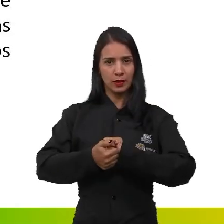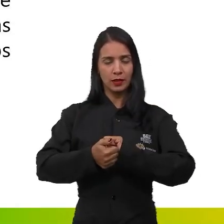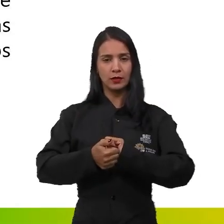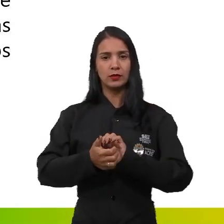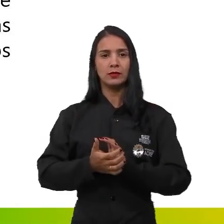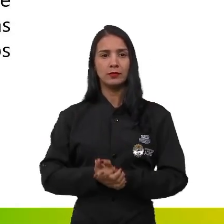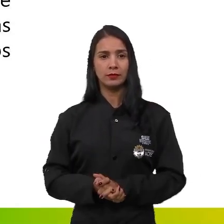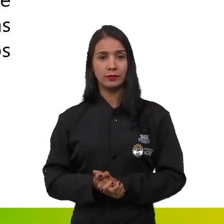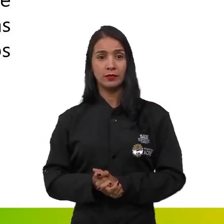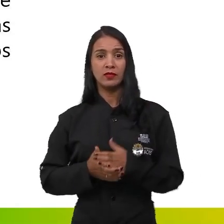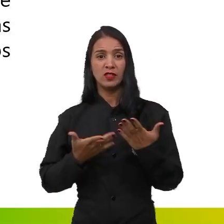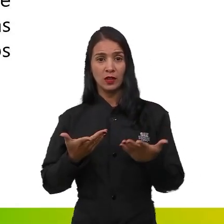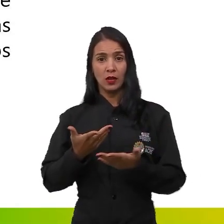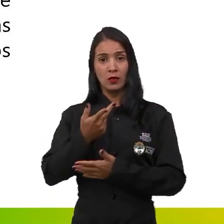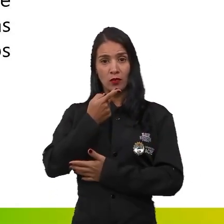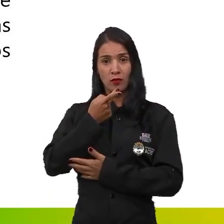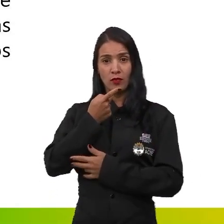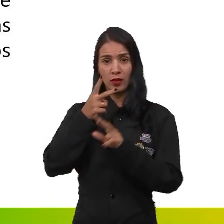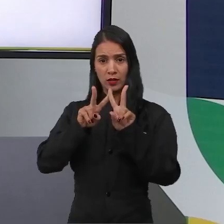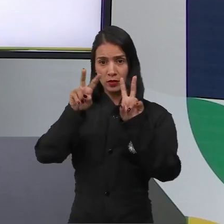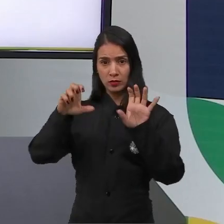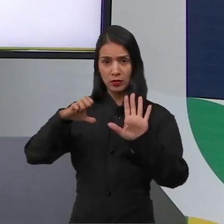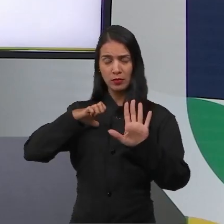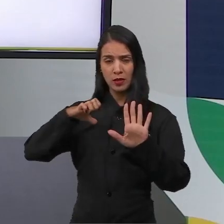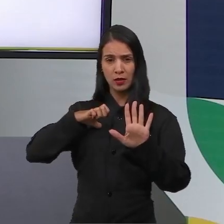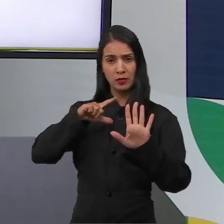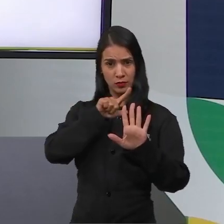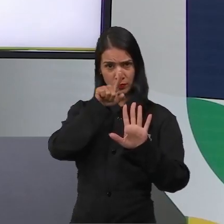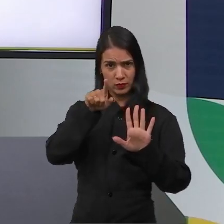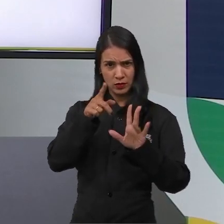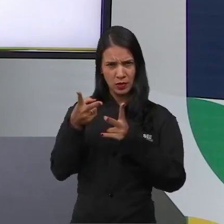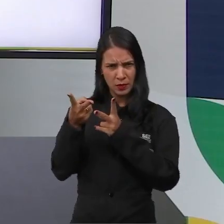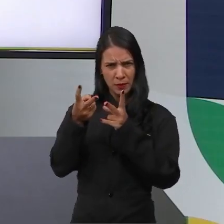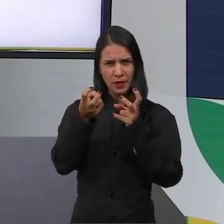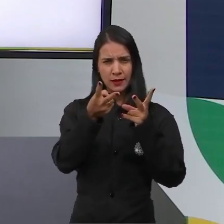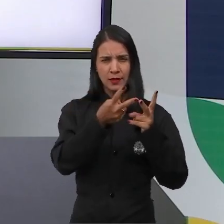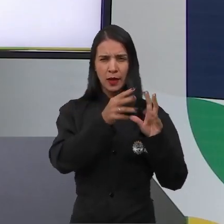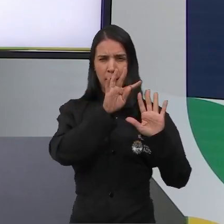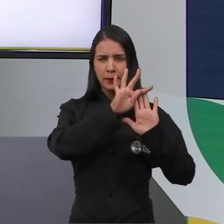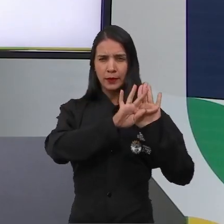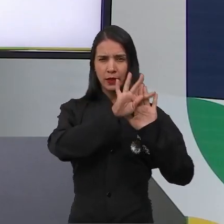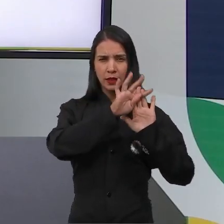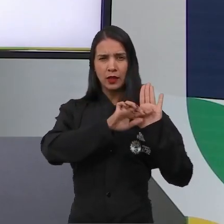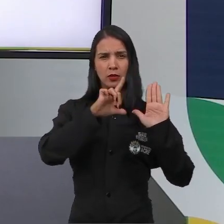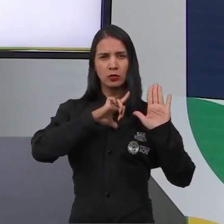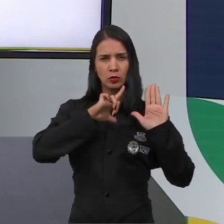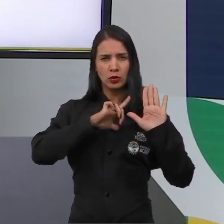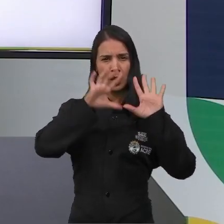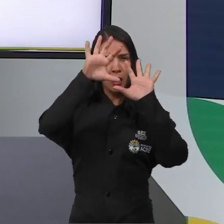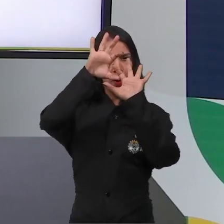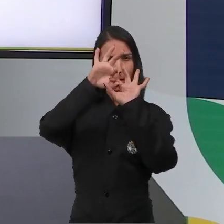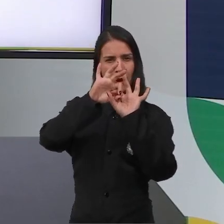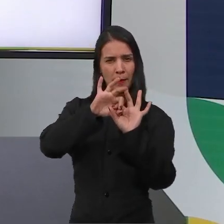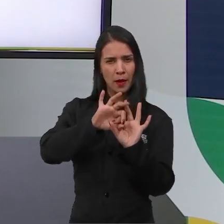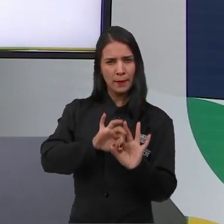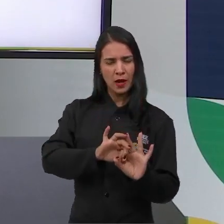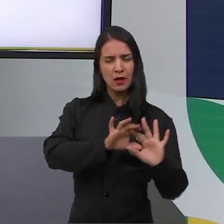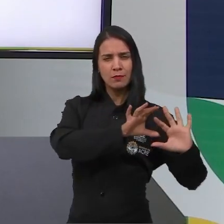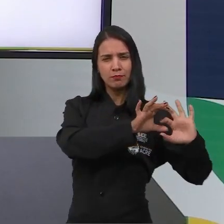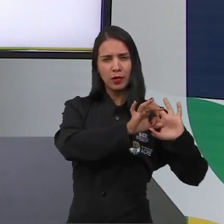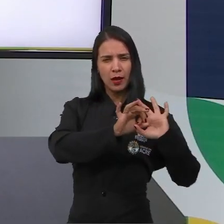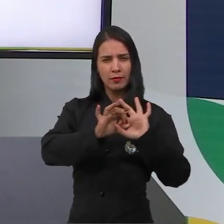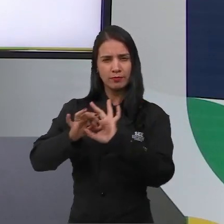de ética no trabalho. Vocês observaram como esse texto, ele tem uma coesão e uma coerência? Eu